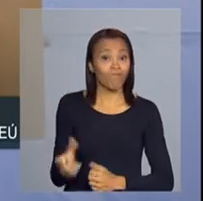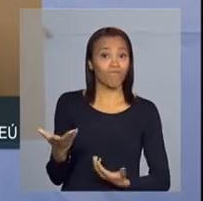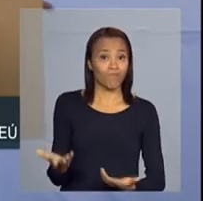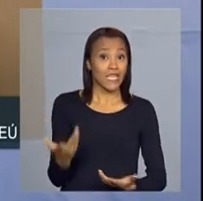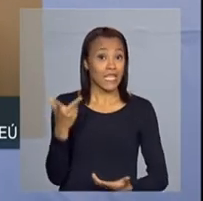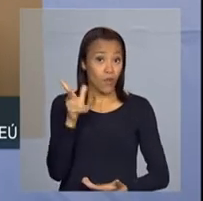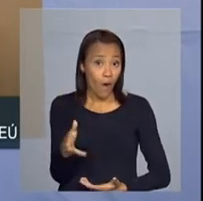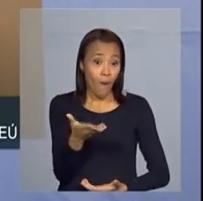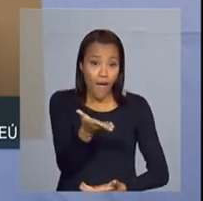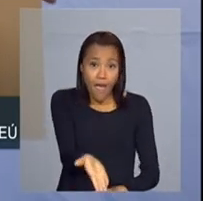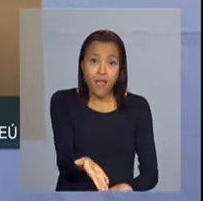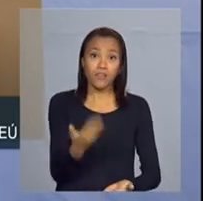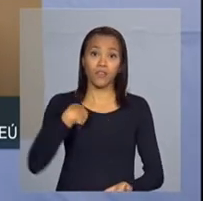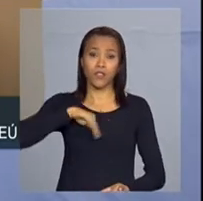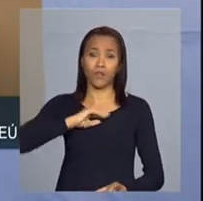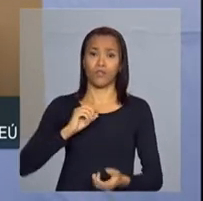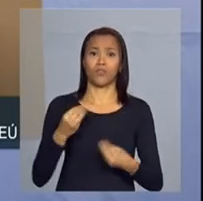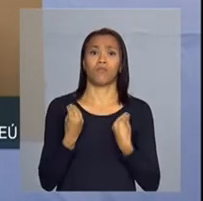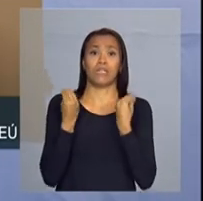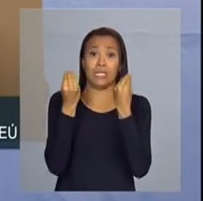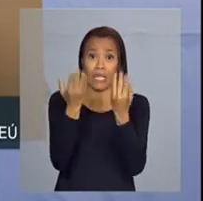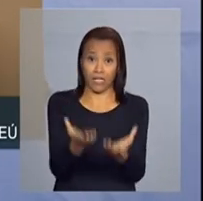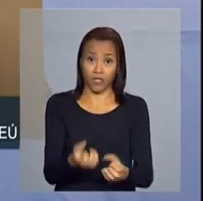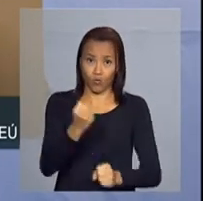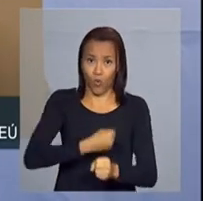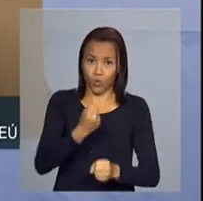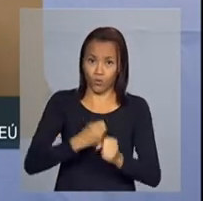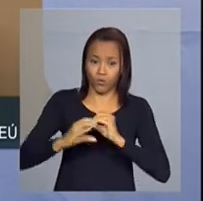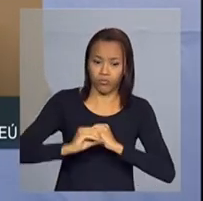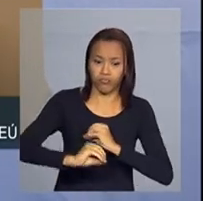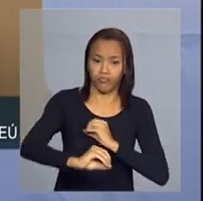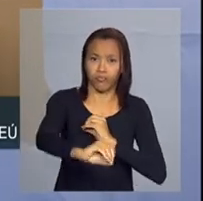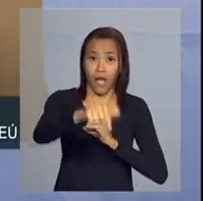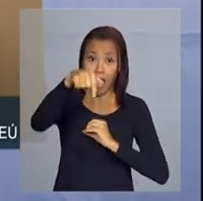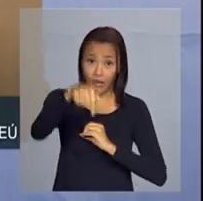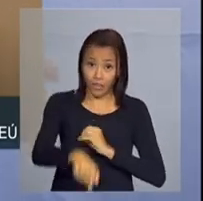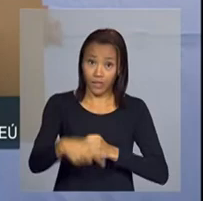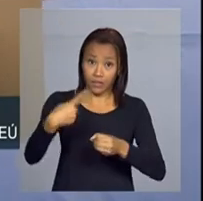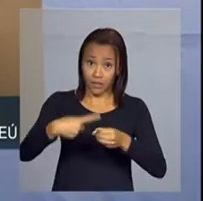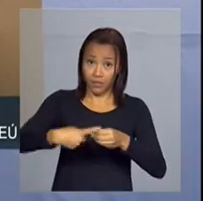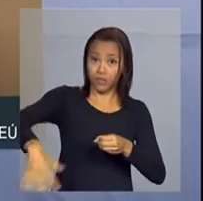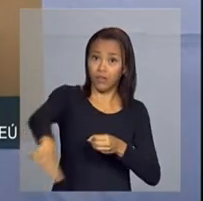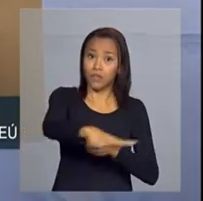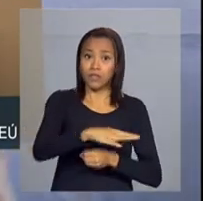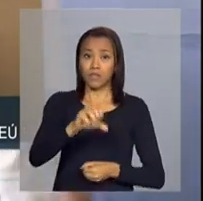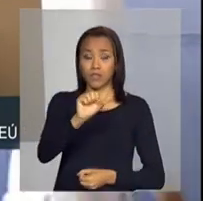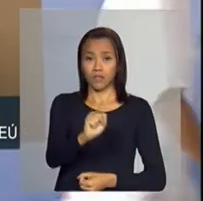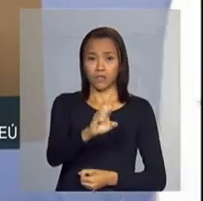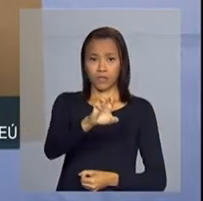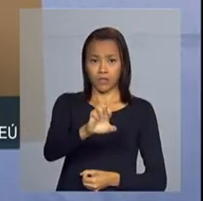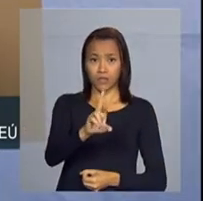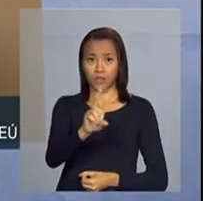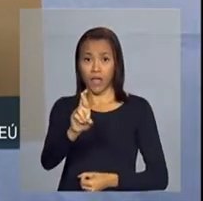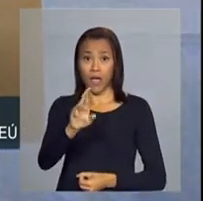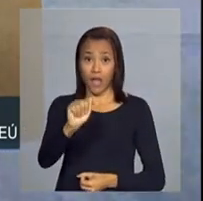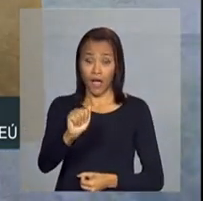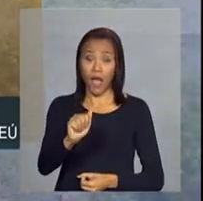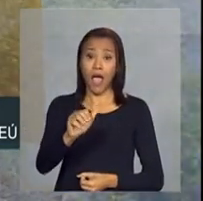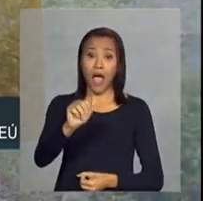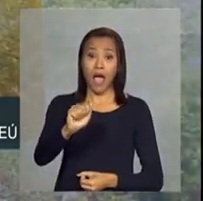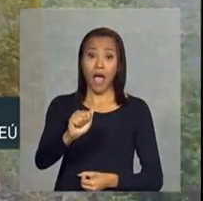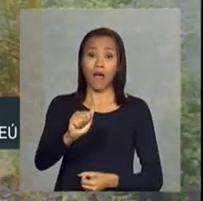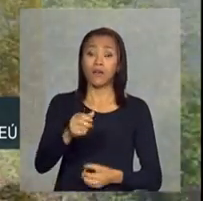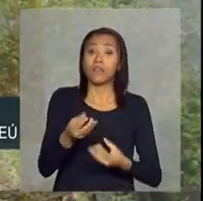que nós estamos entregando hoje em Serra Talhada. Uma adutora de 118